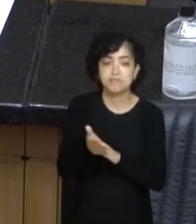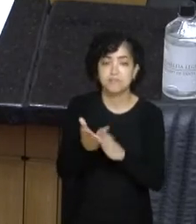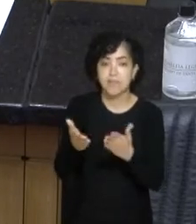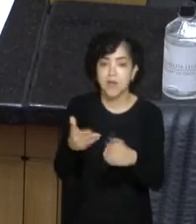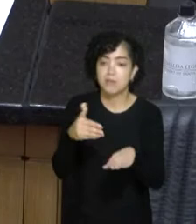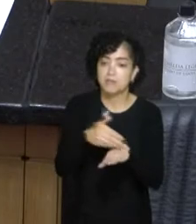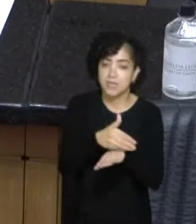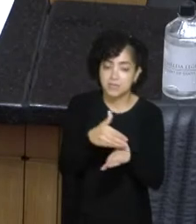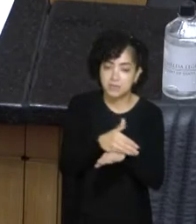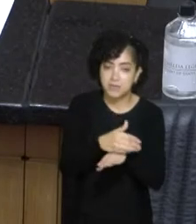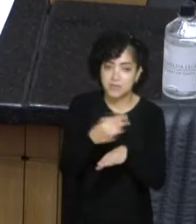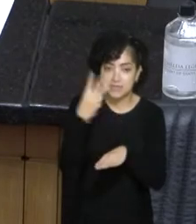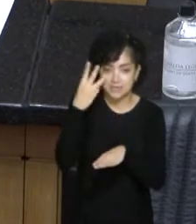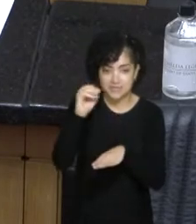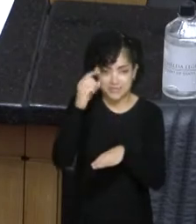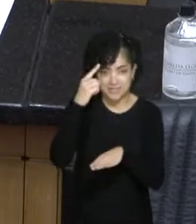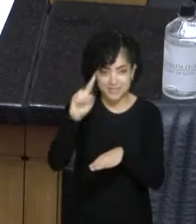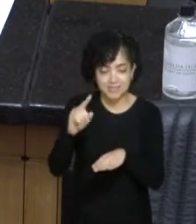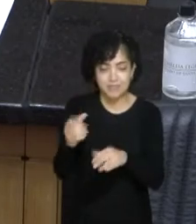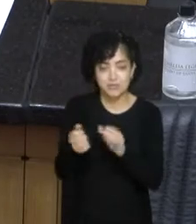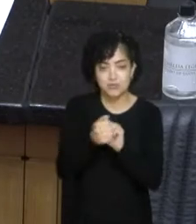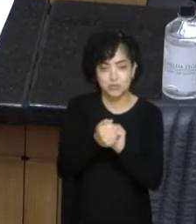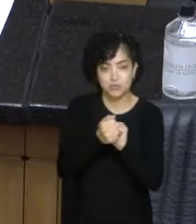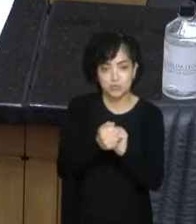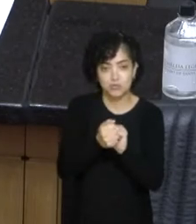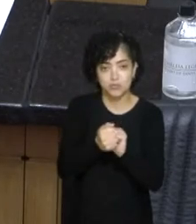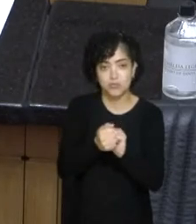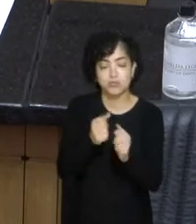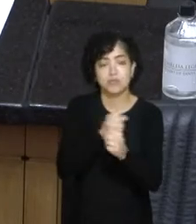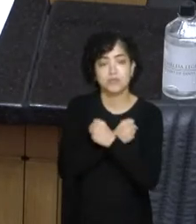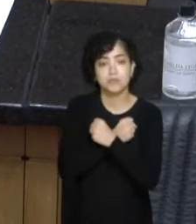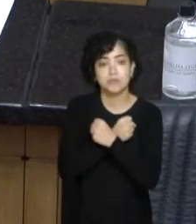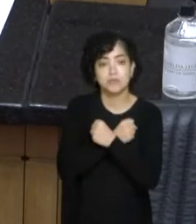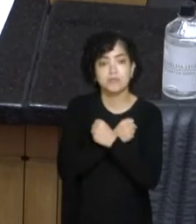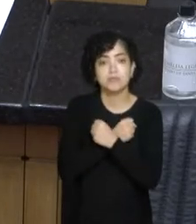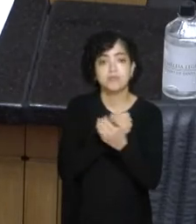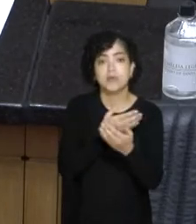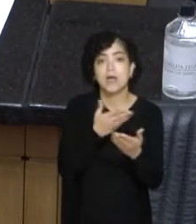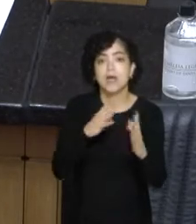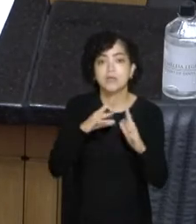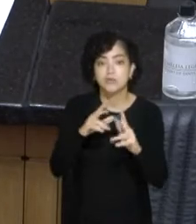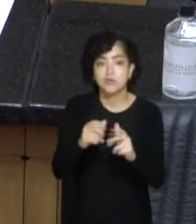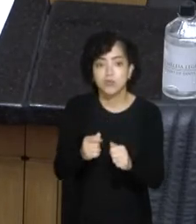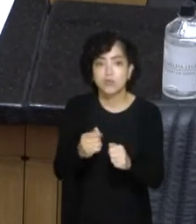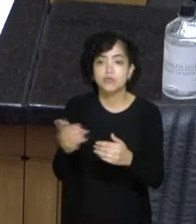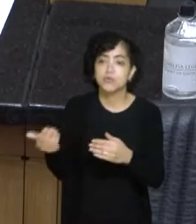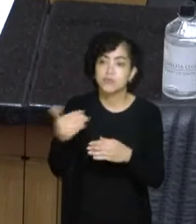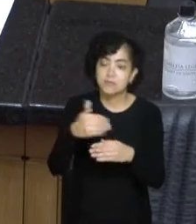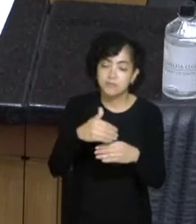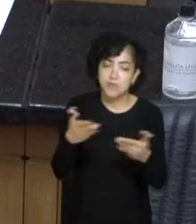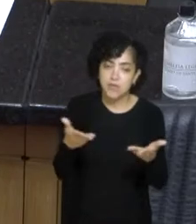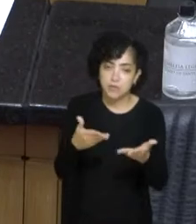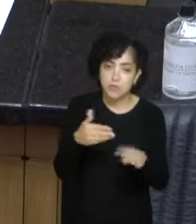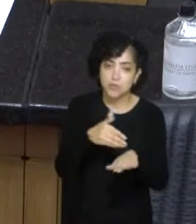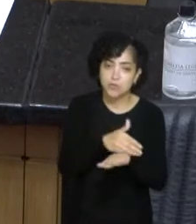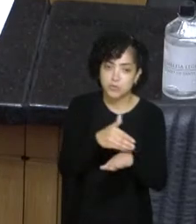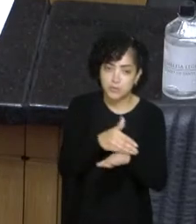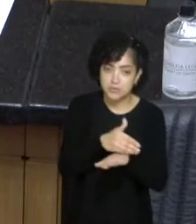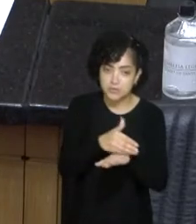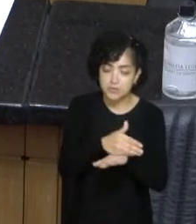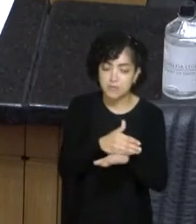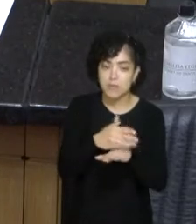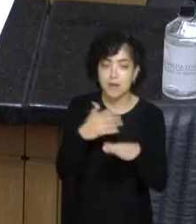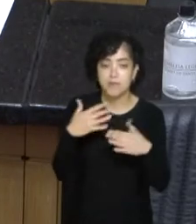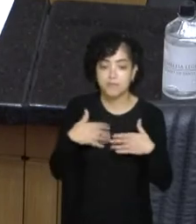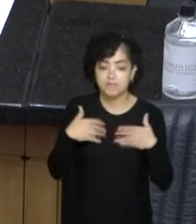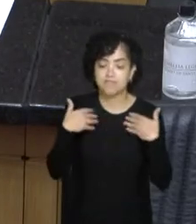participar esses 30 dias aqui junto conosco. Isso é um forte abraço a todas as pessoas que vieram te prestigiar. Isso é muito importante, isso é